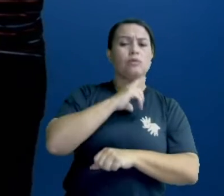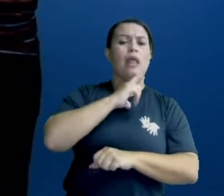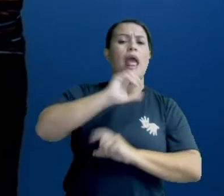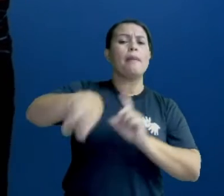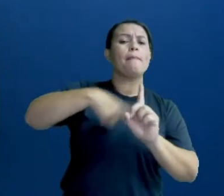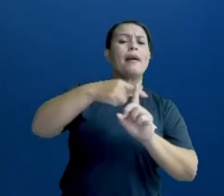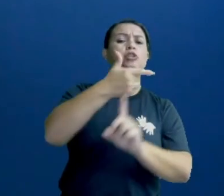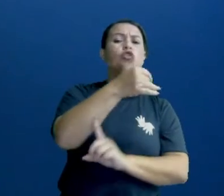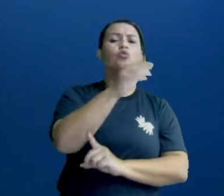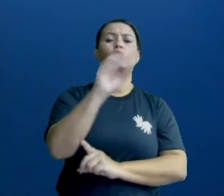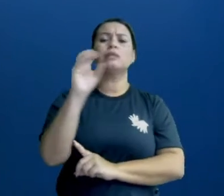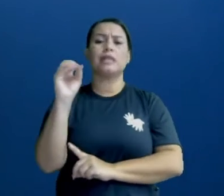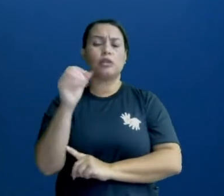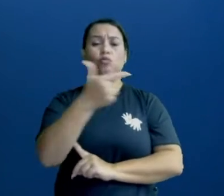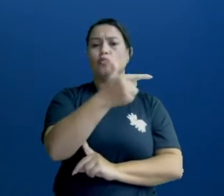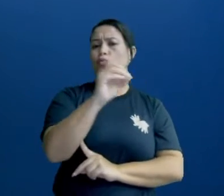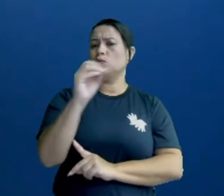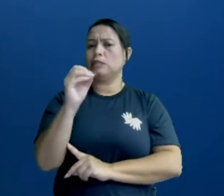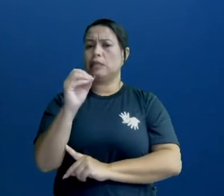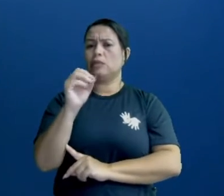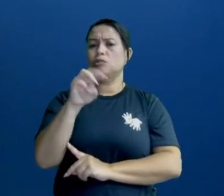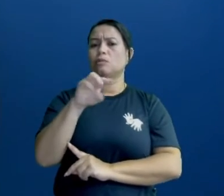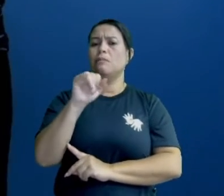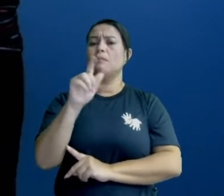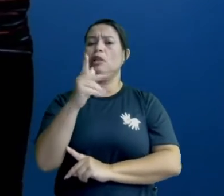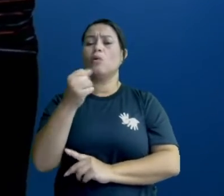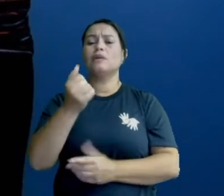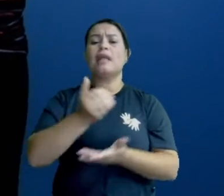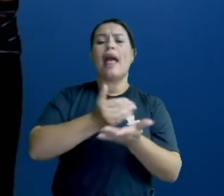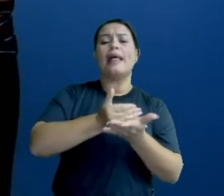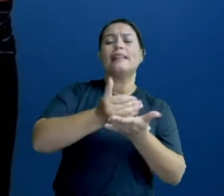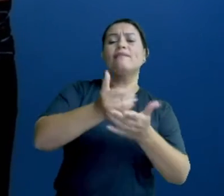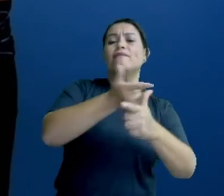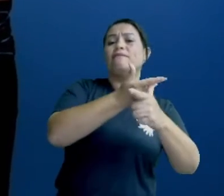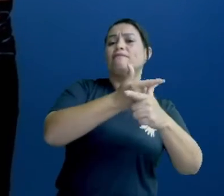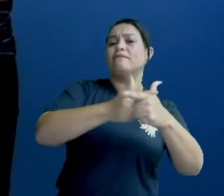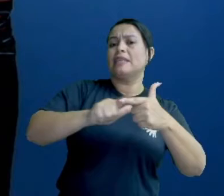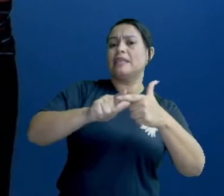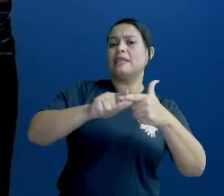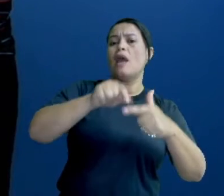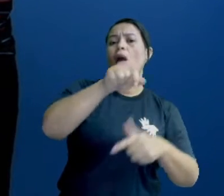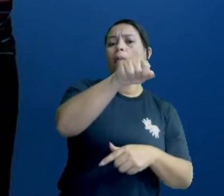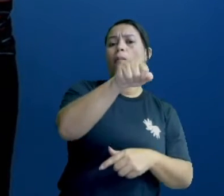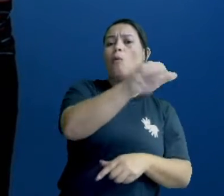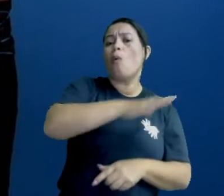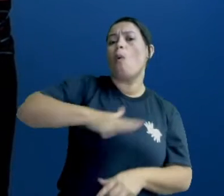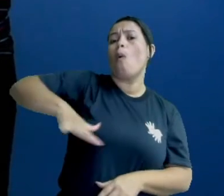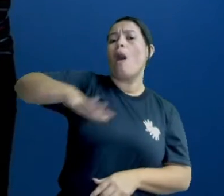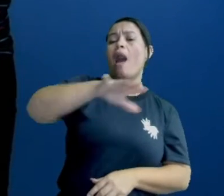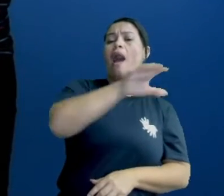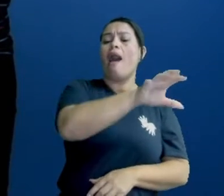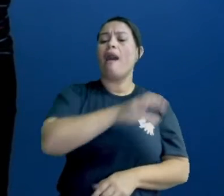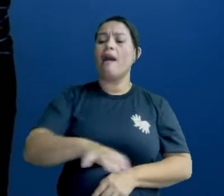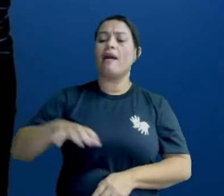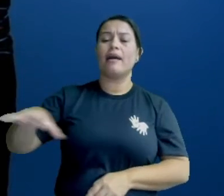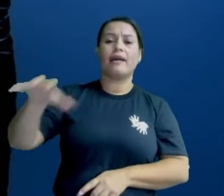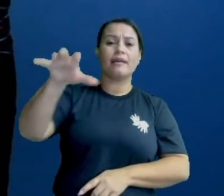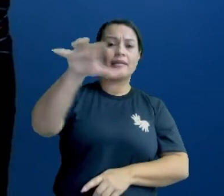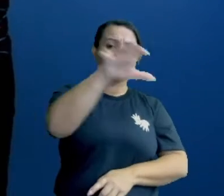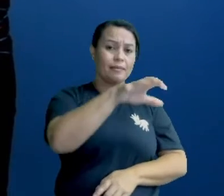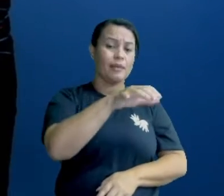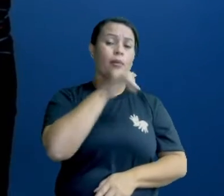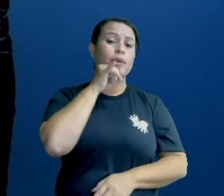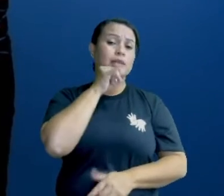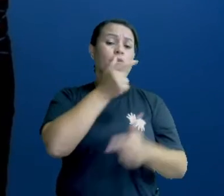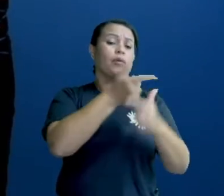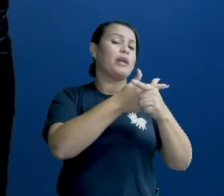milhões de habitantes, e divide esse total de habitantes pela área territorial, que é de mais de 8,5 milhões de quilômetros quadrados.